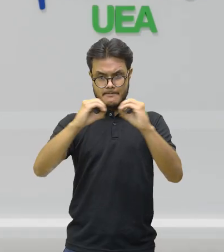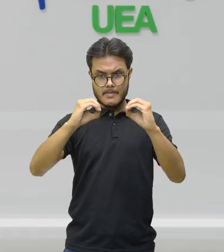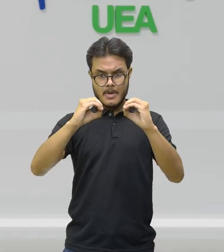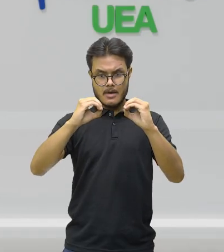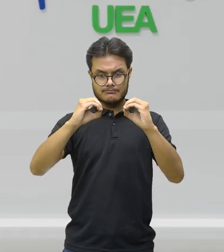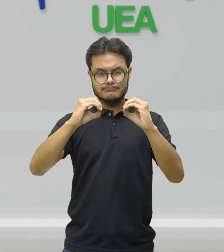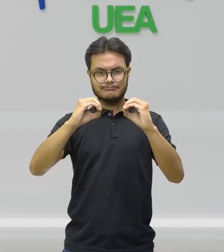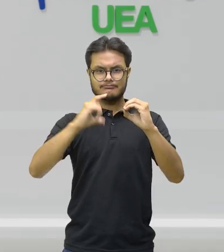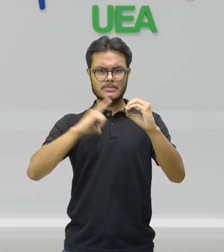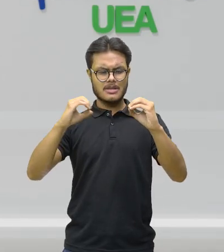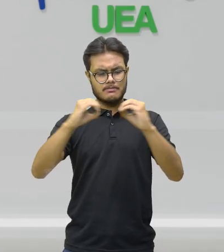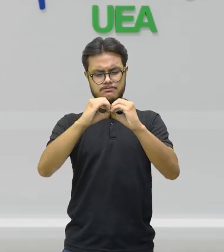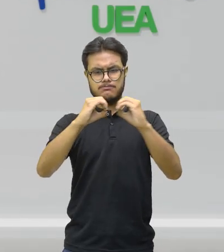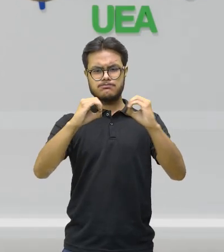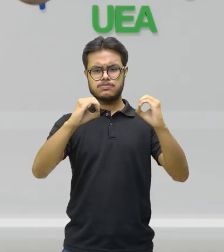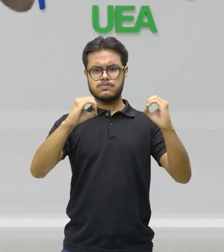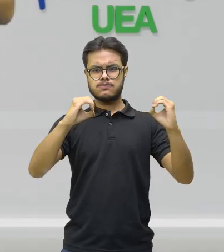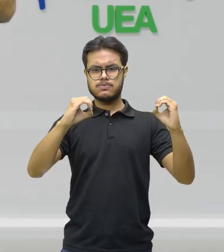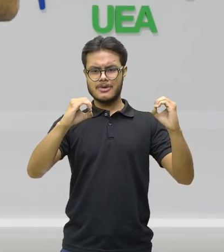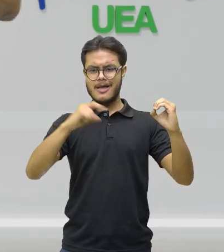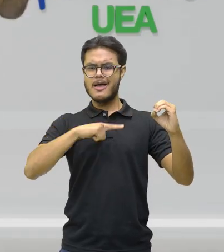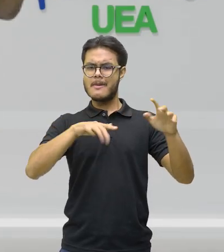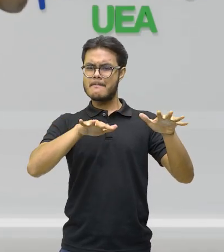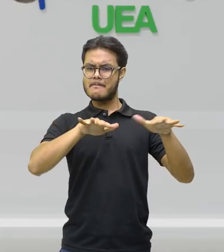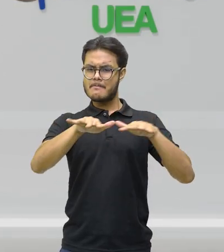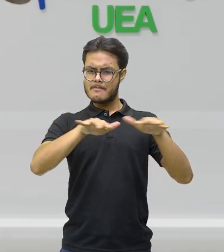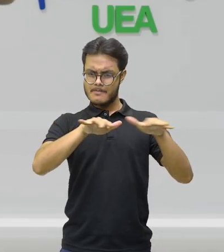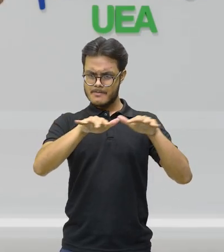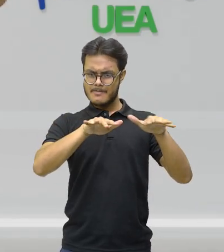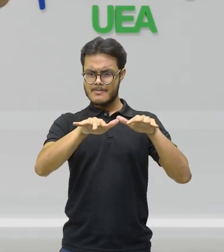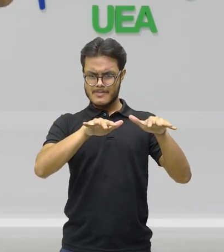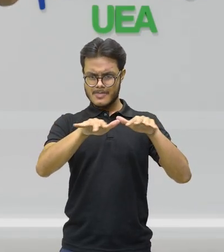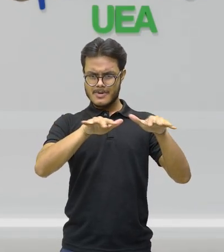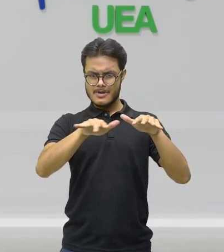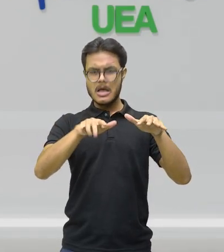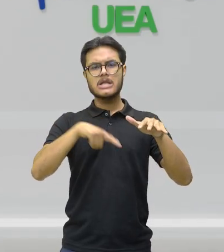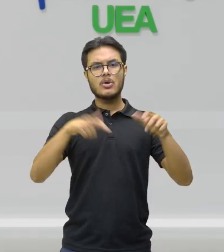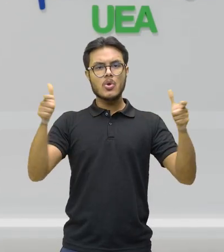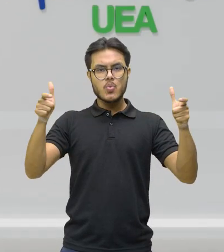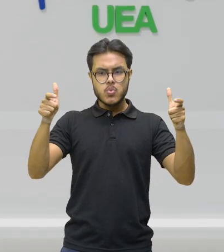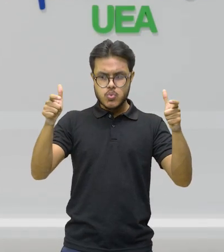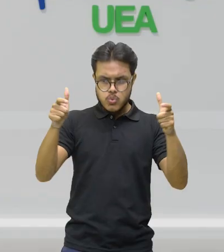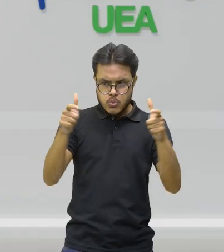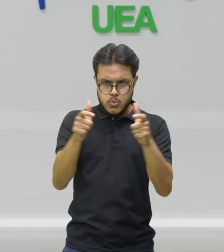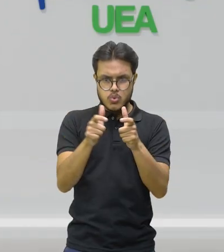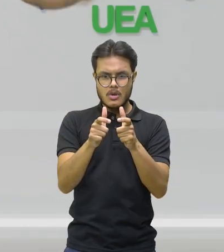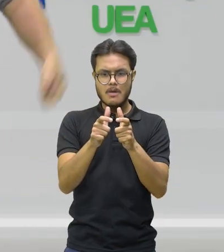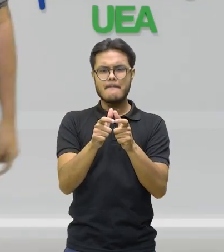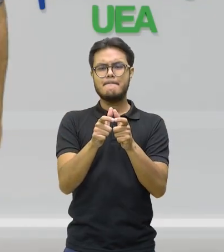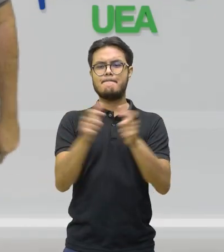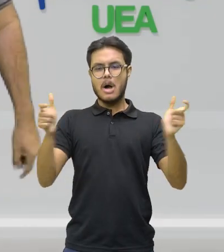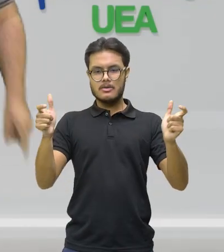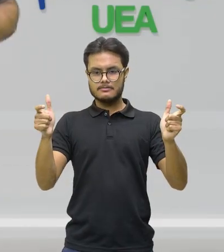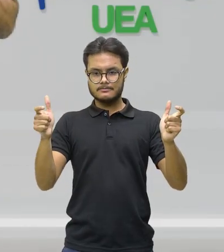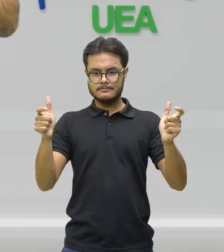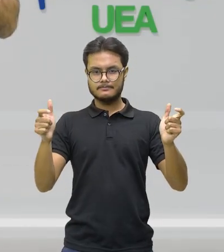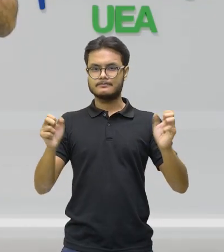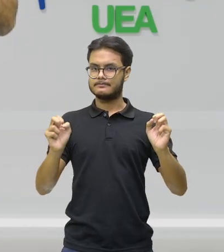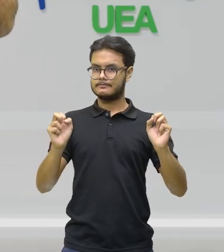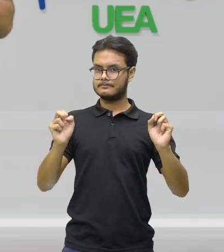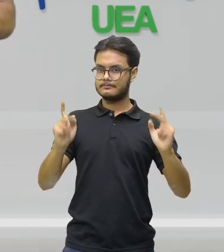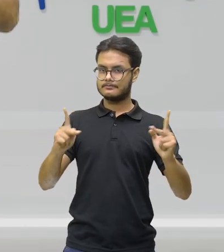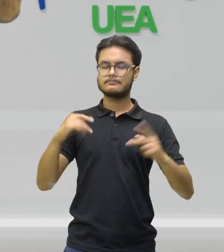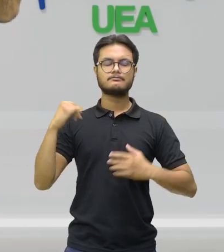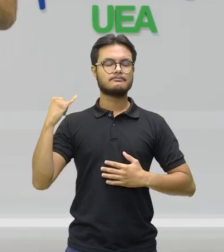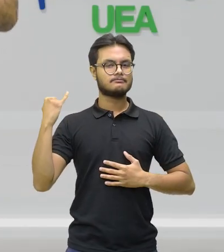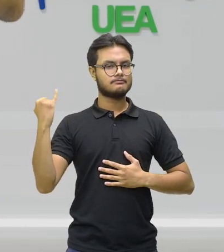a outra que está parada segue em movimento. Isso é interessante, por isso que tem pressão na colisão e descompressão na separação. Não esquece isso, tá bom? Lembra